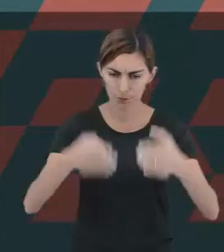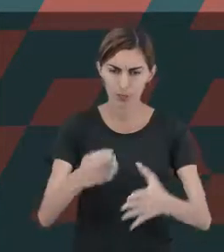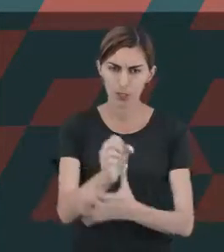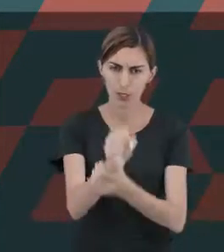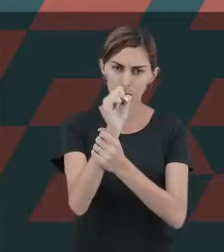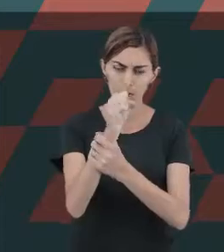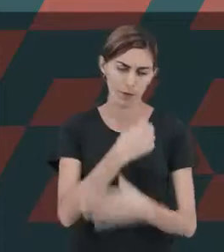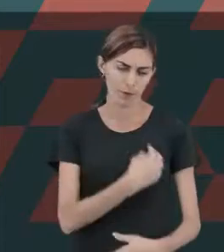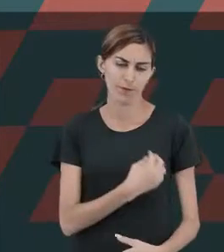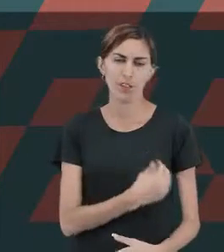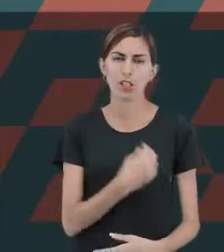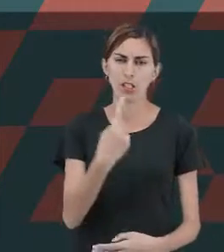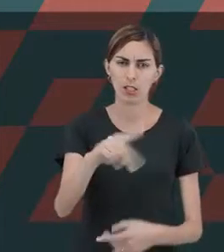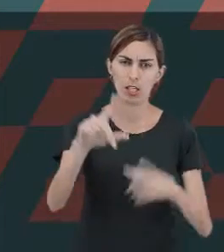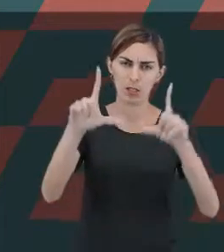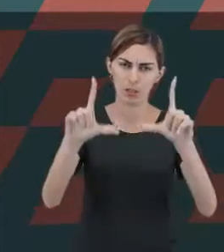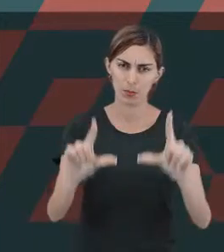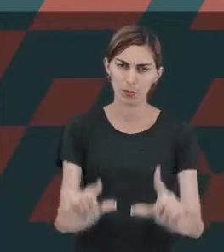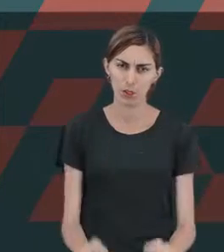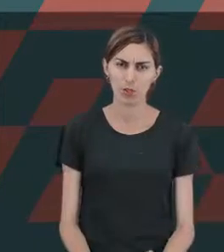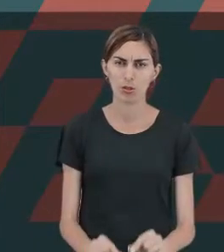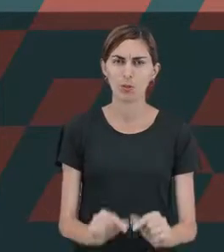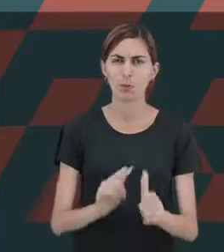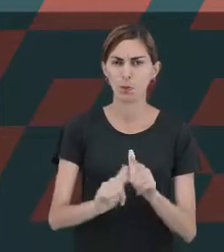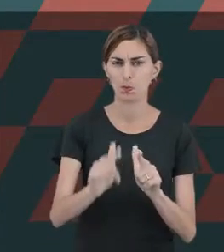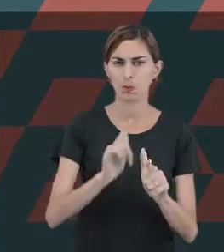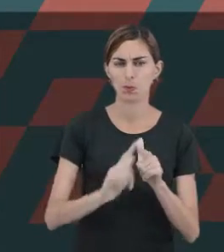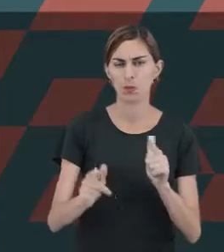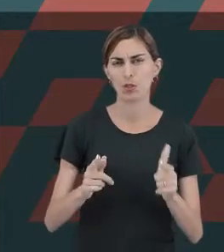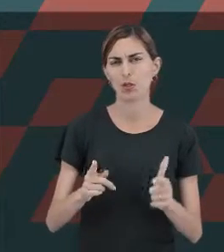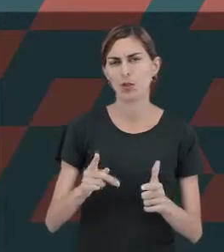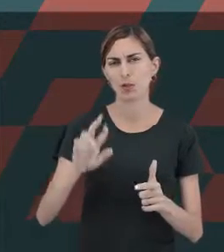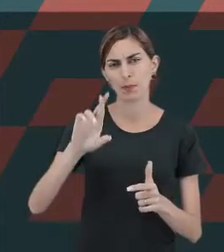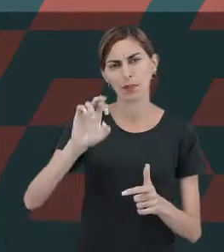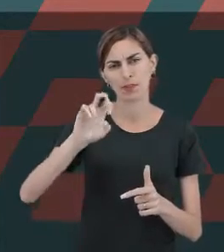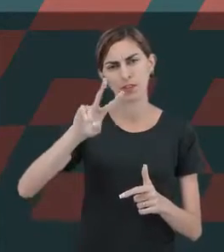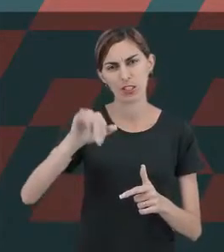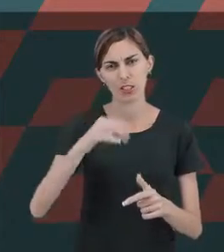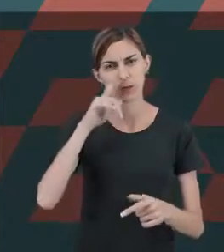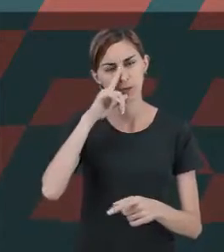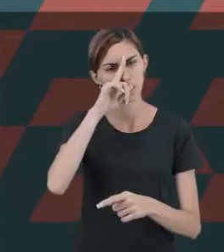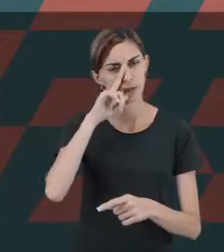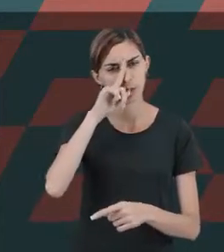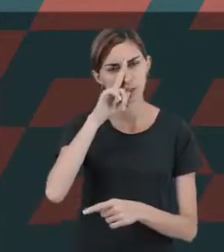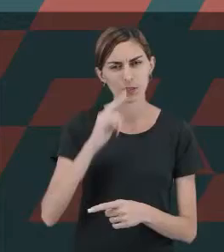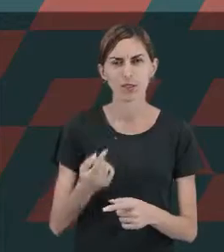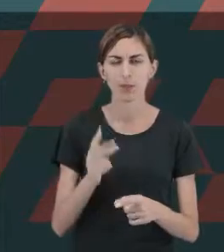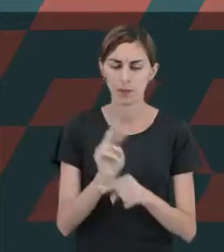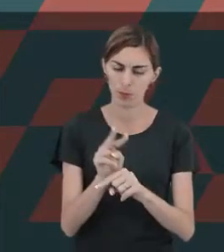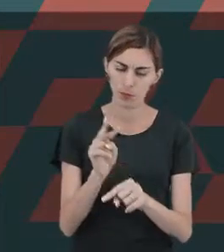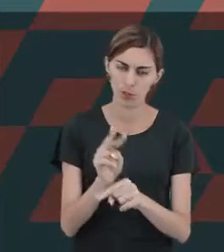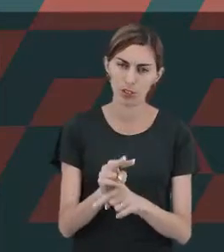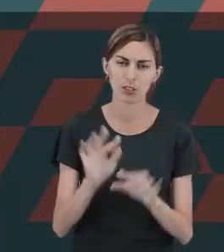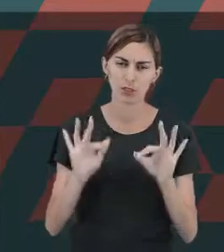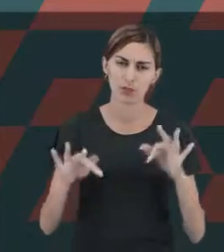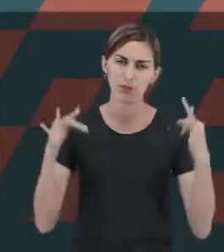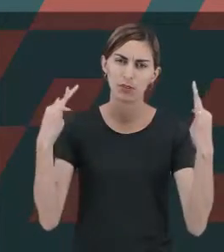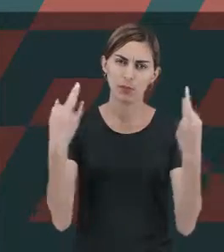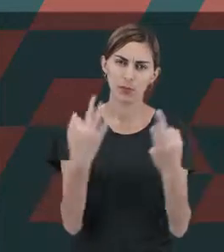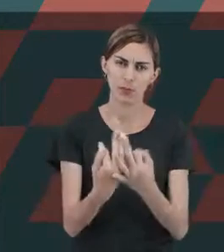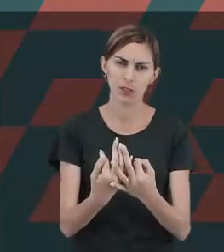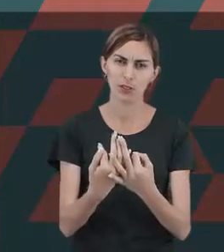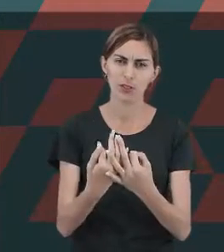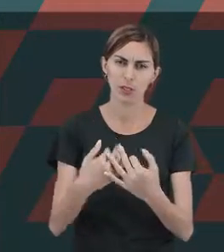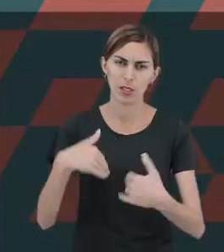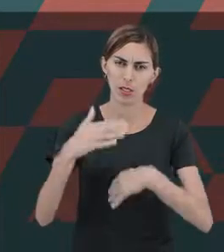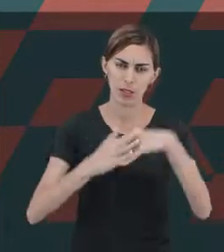da vida, a redução de danos à prevenção da incidência de riscos, proteção à família,